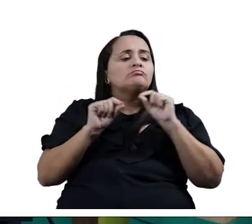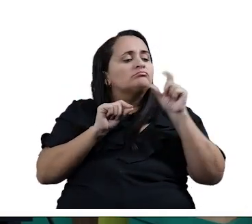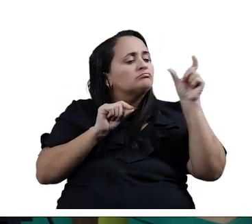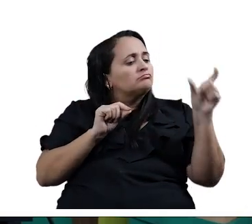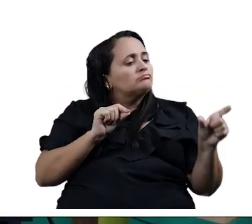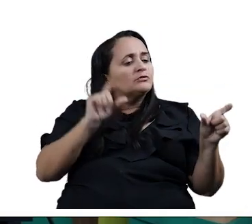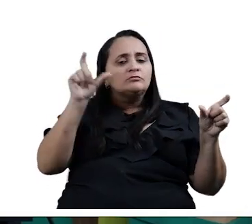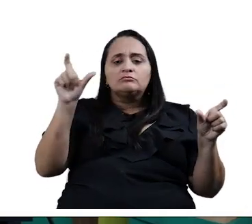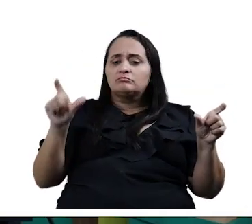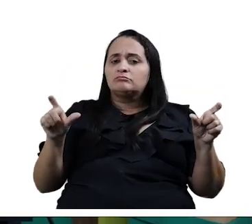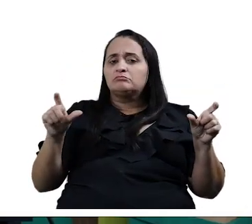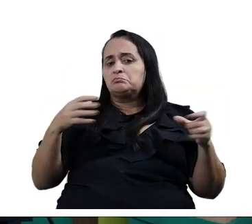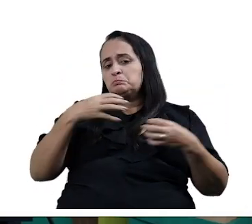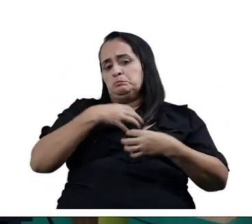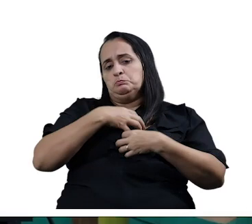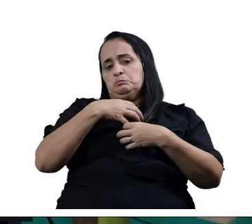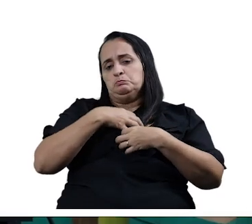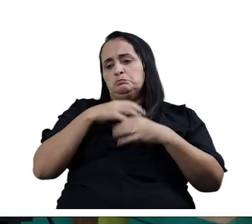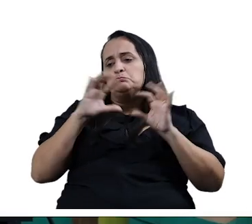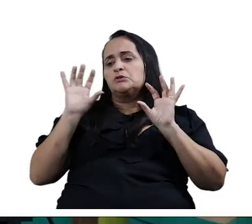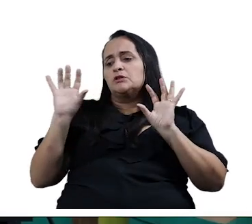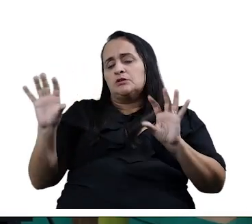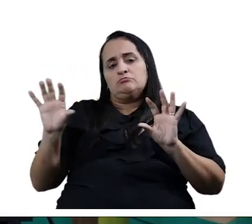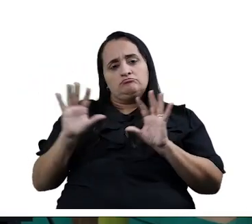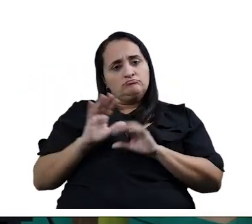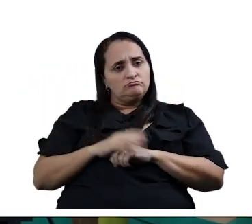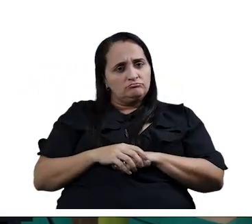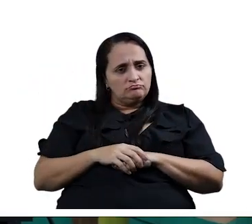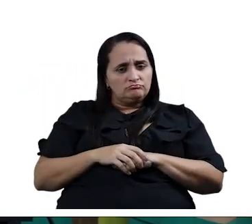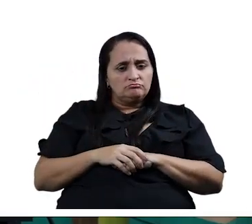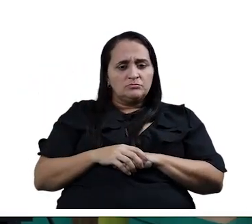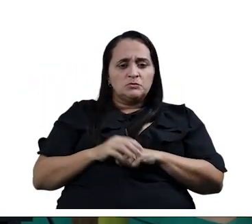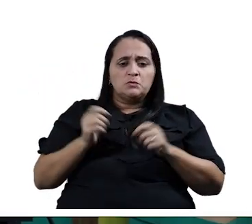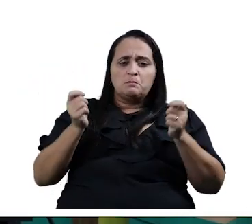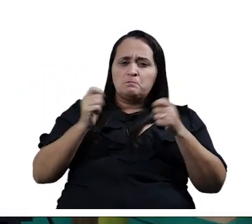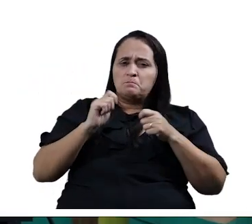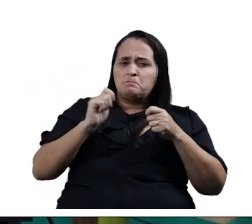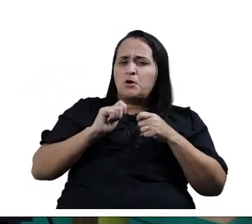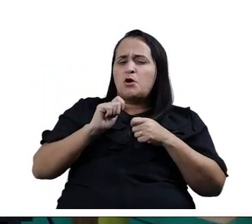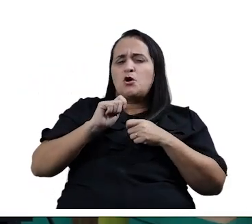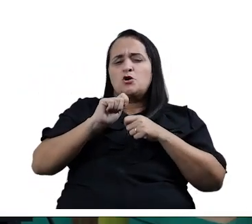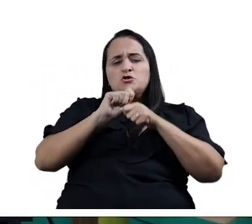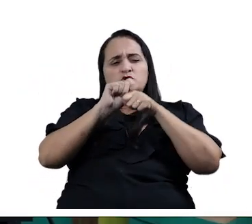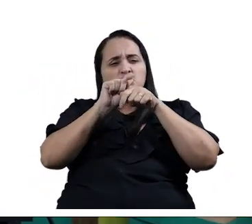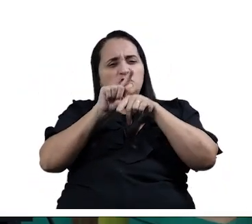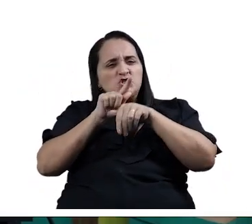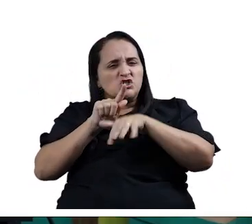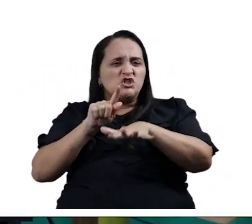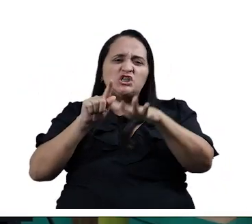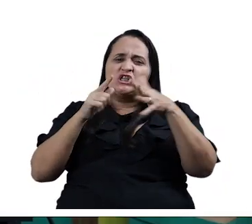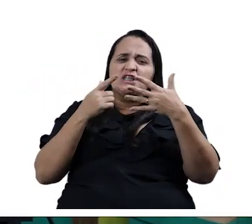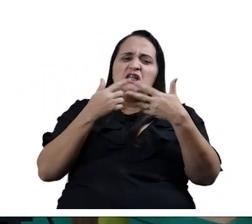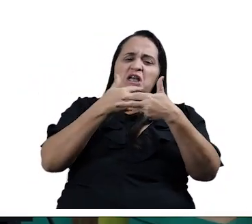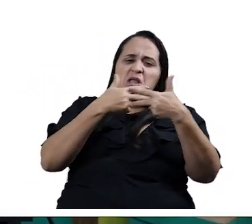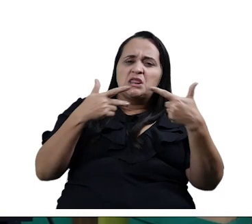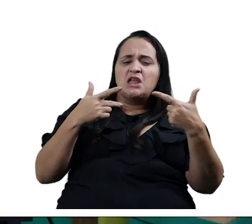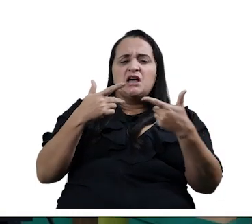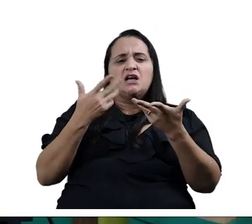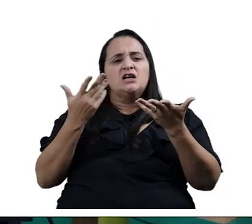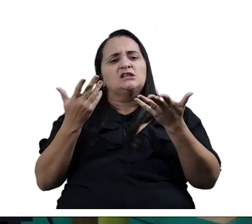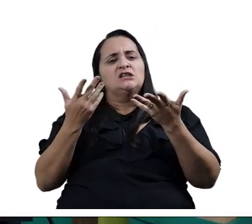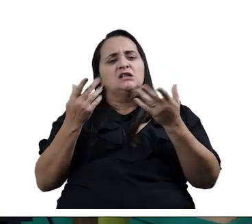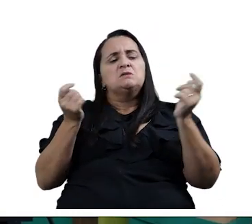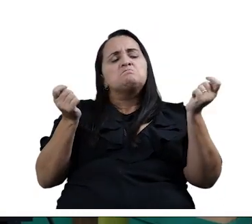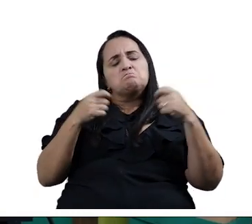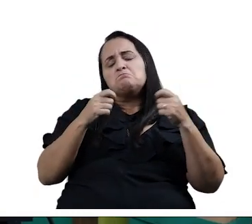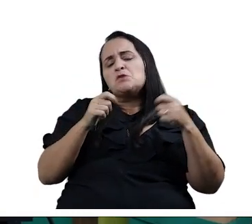quer. E para isso ele tem liberdade. Ele pode usar gíria, ele pode até nem usar